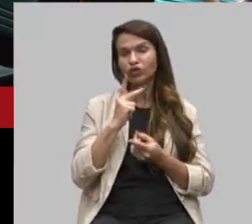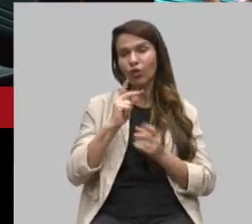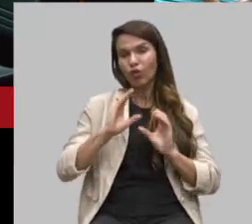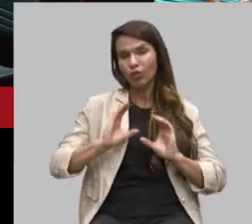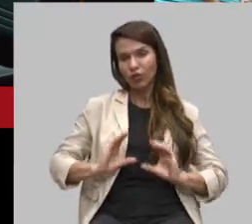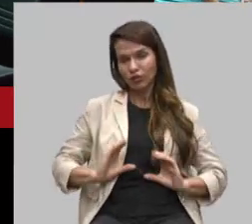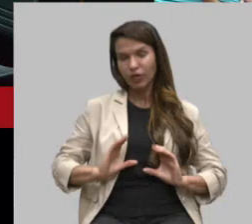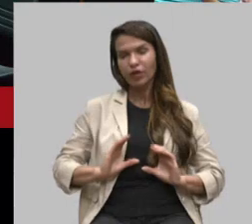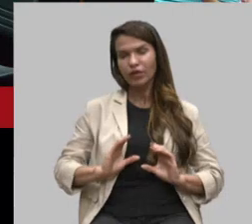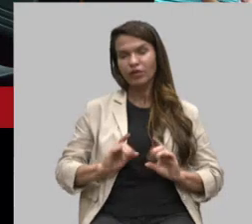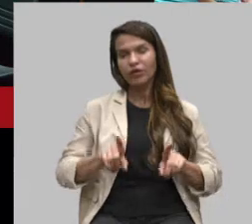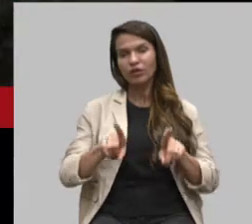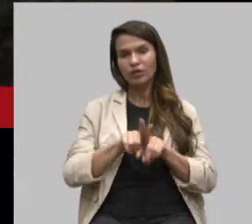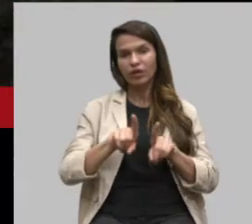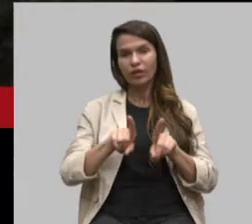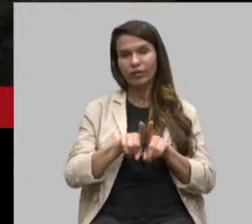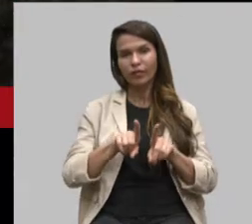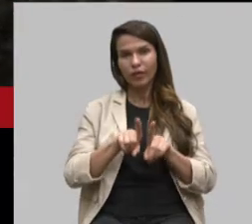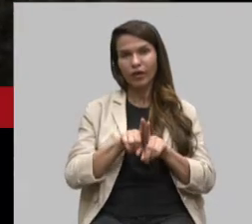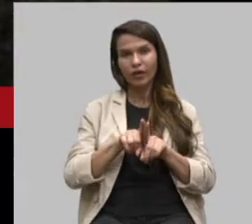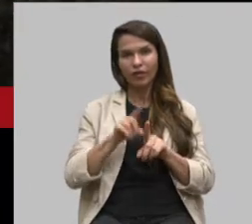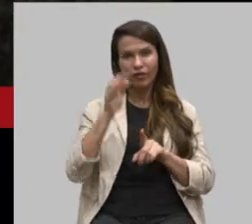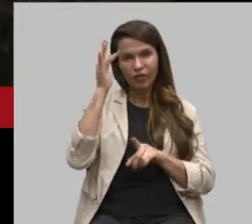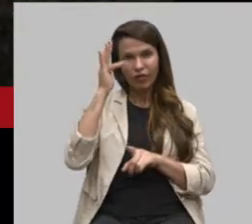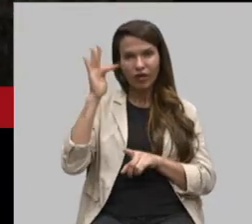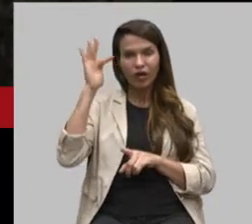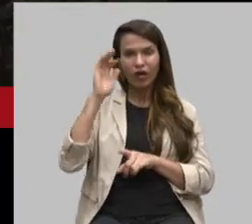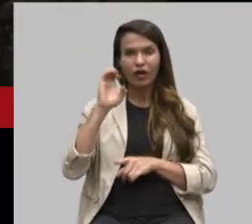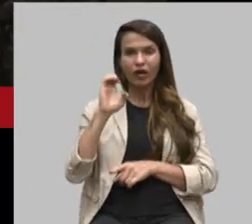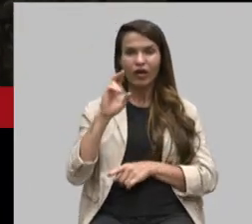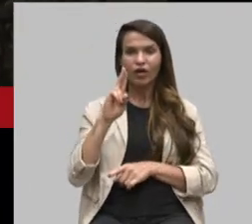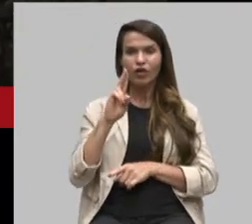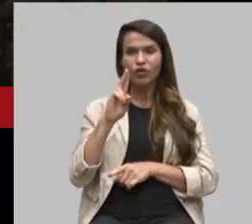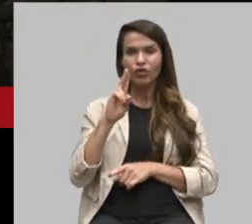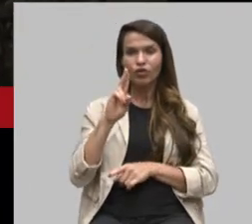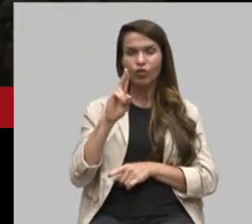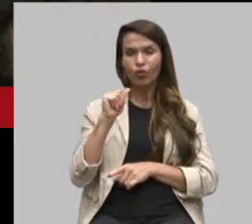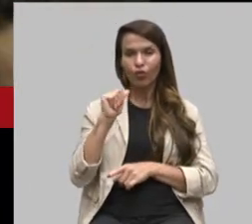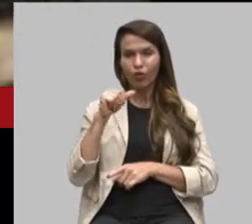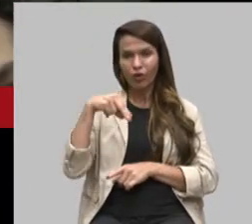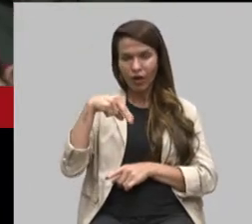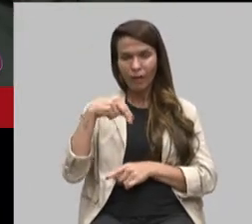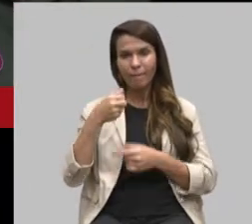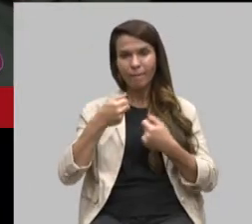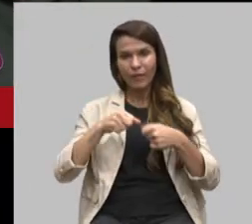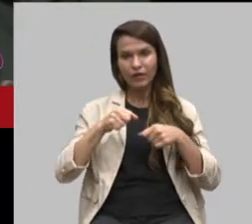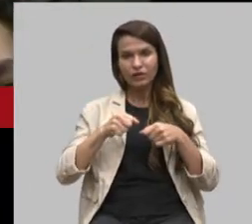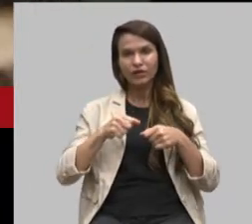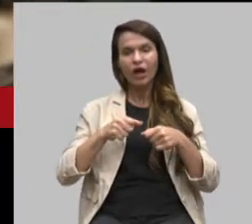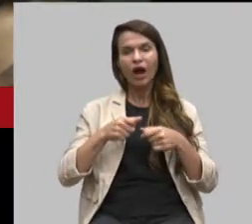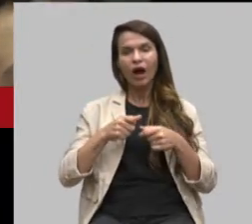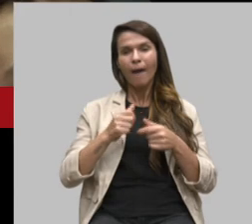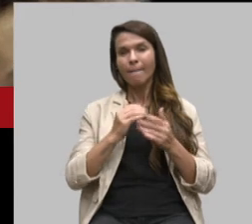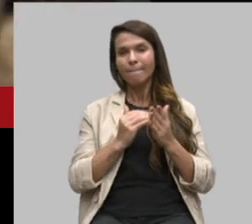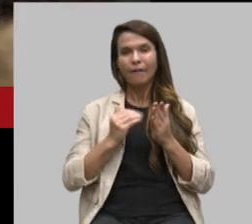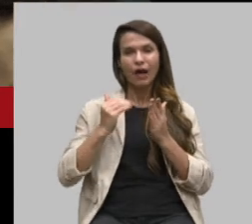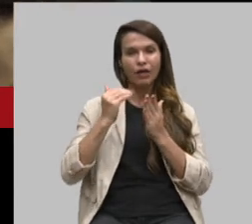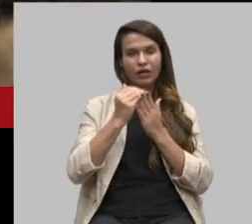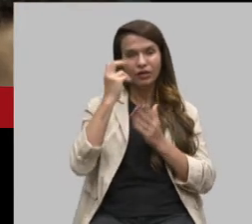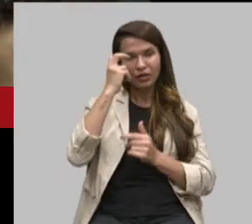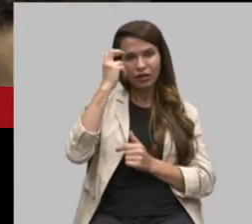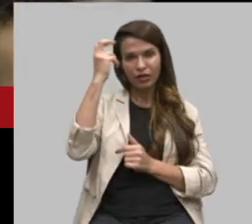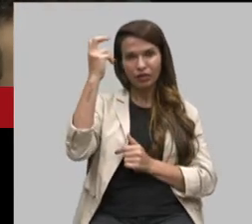e o filósofo alemão Kant ele fala assim que é necessário a maioridade intelectual que é